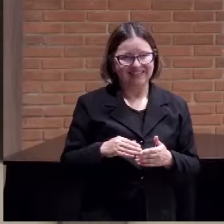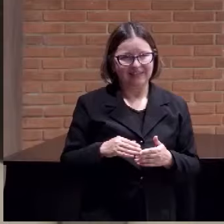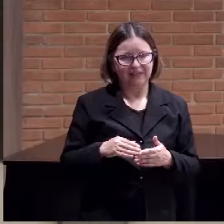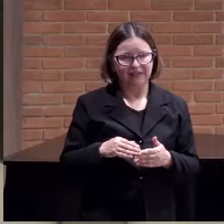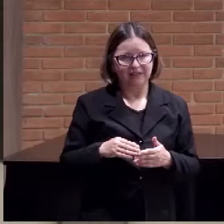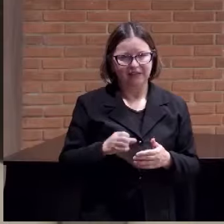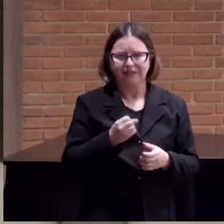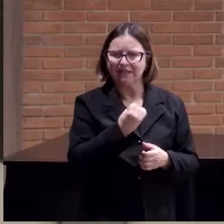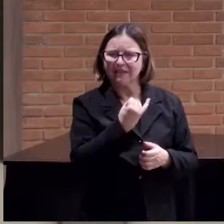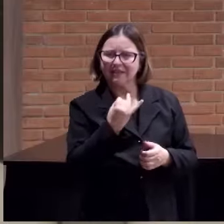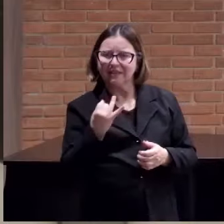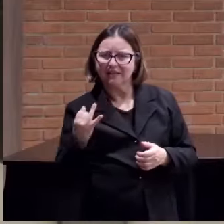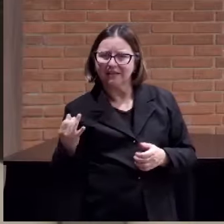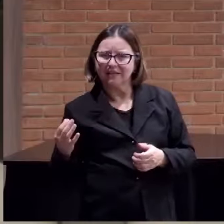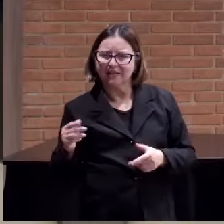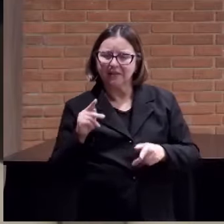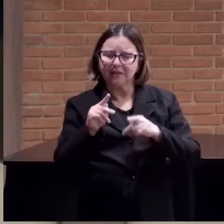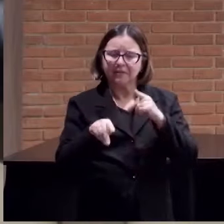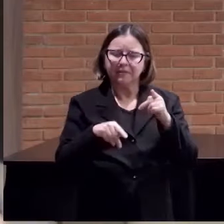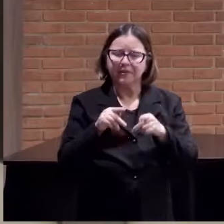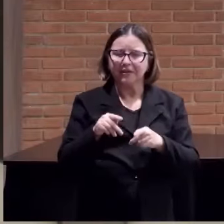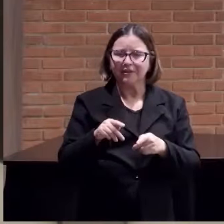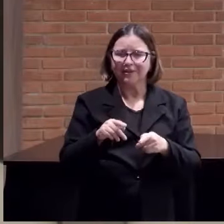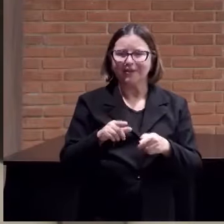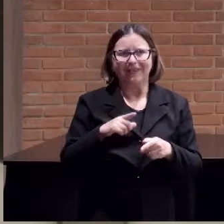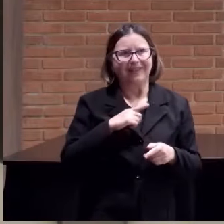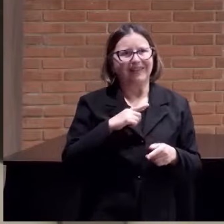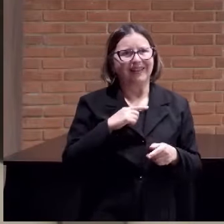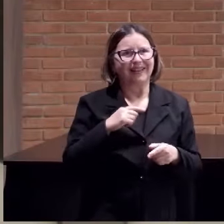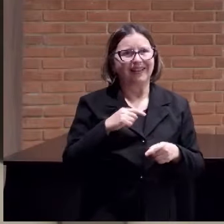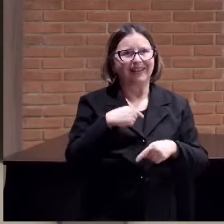Quantas pessoas tem depois de ninguém?